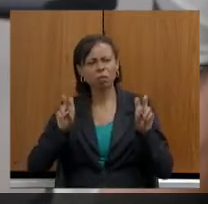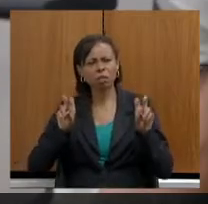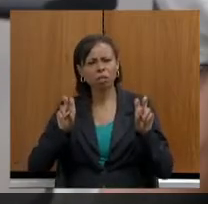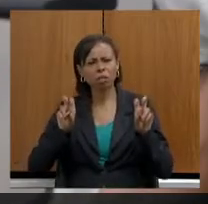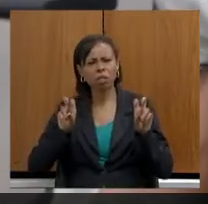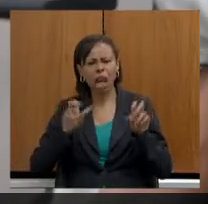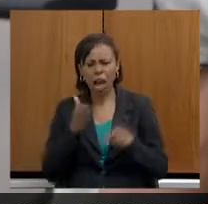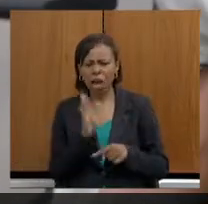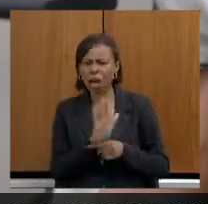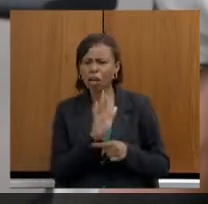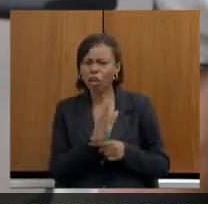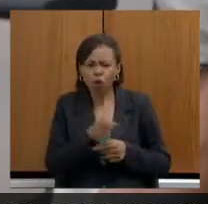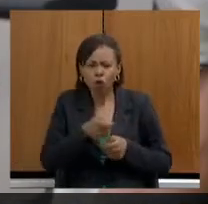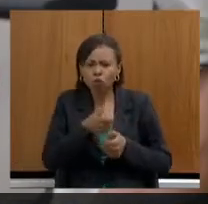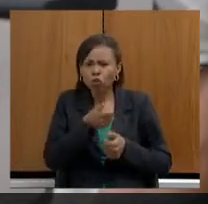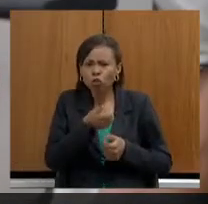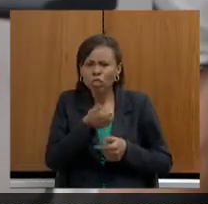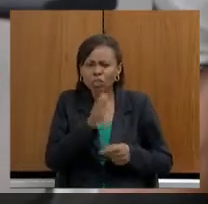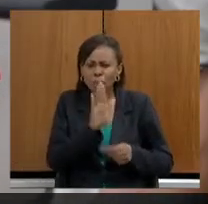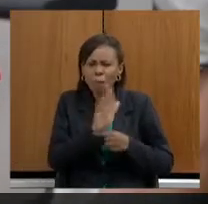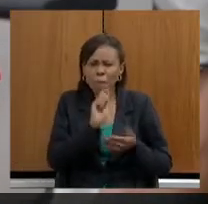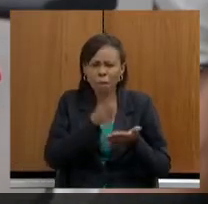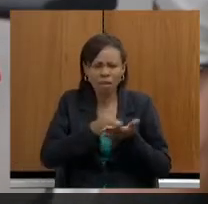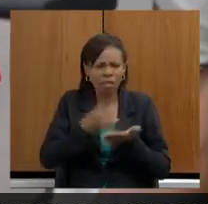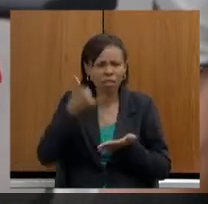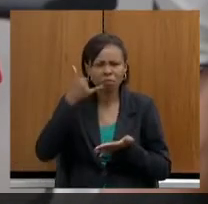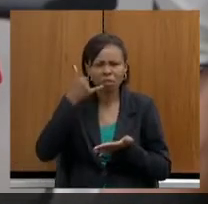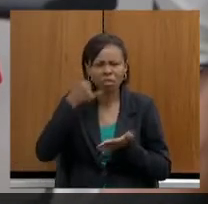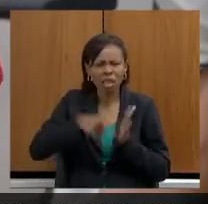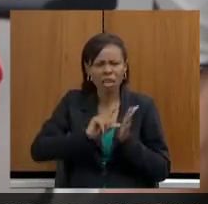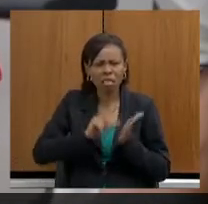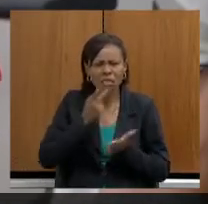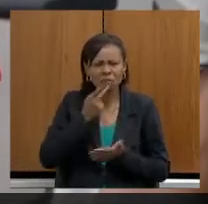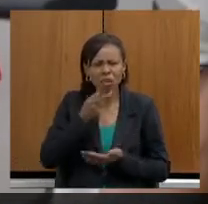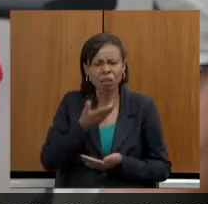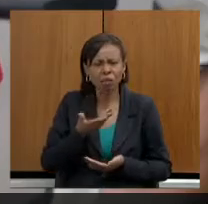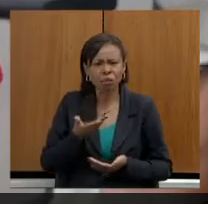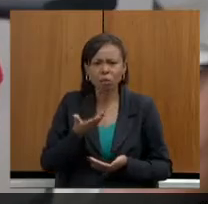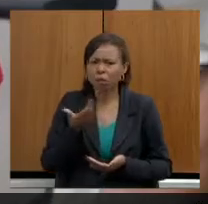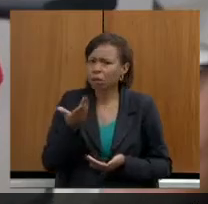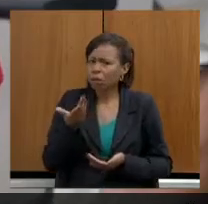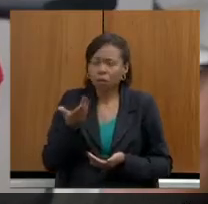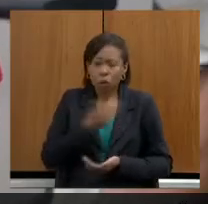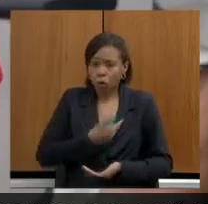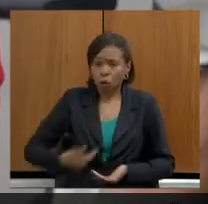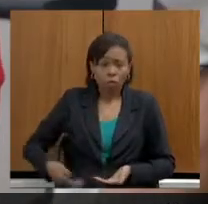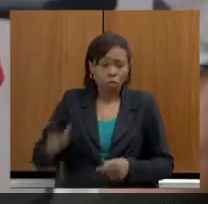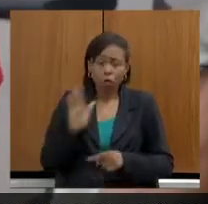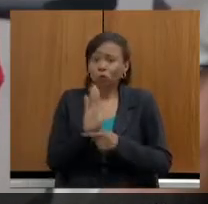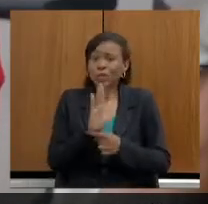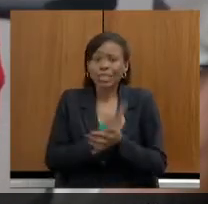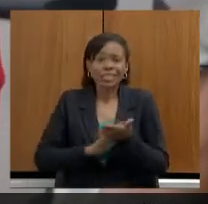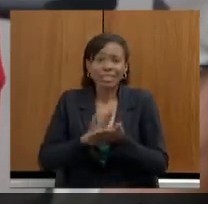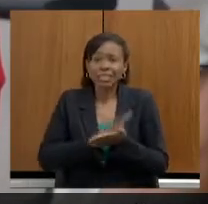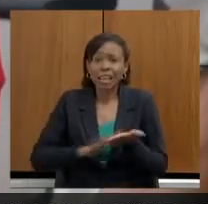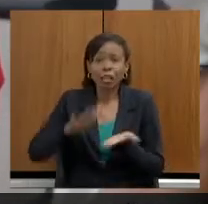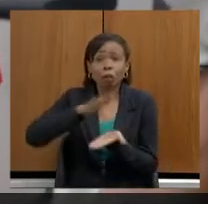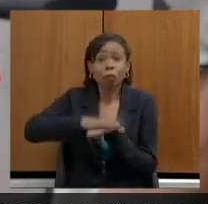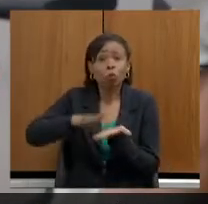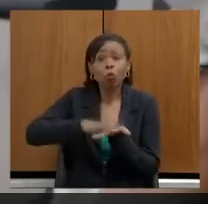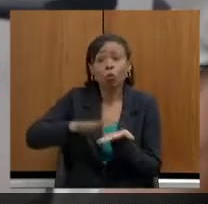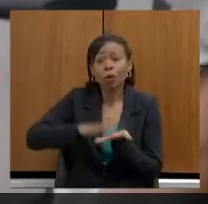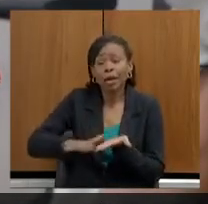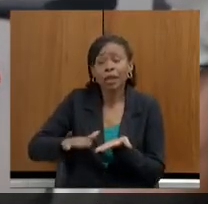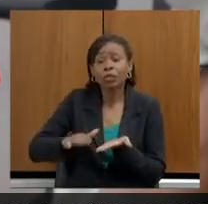ajuda de custo da conta de telefone não contribuiu em nada para as despesas